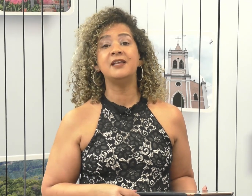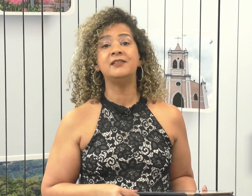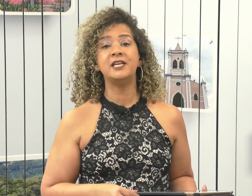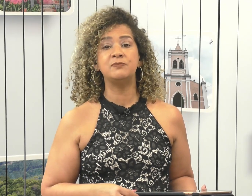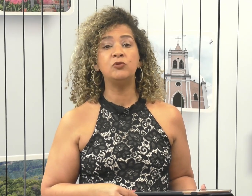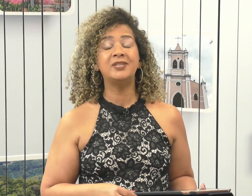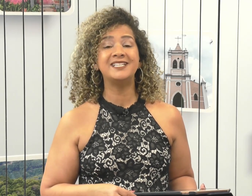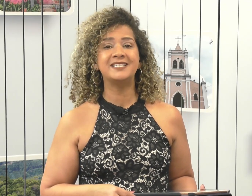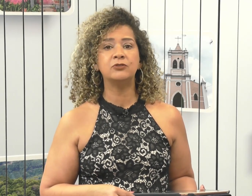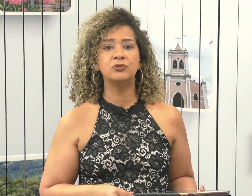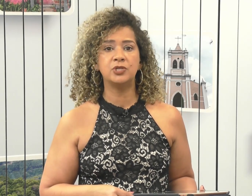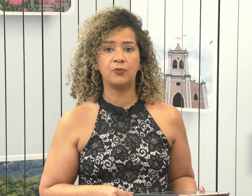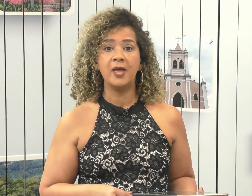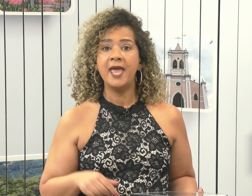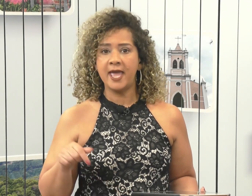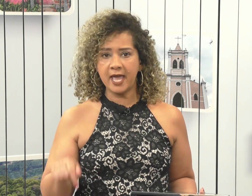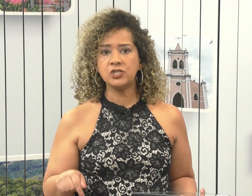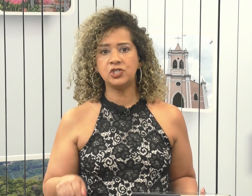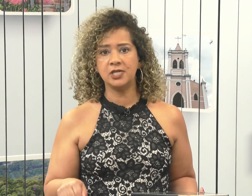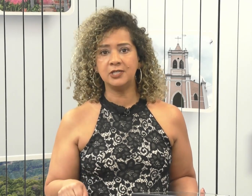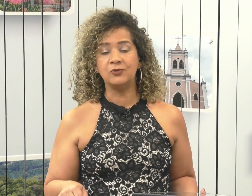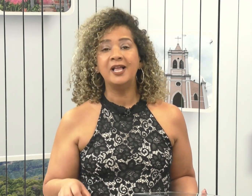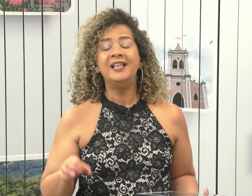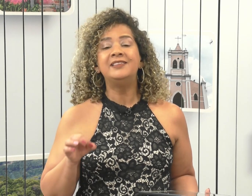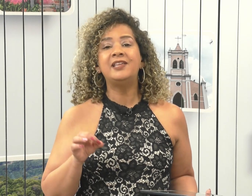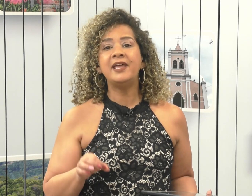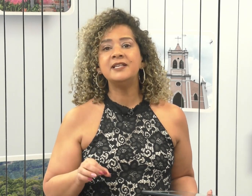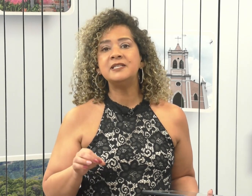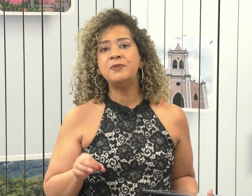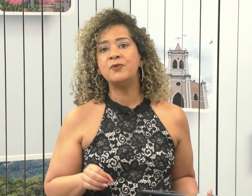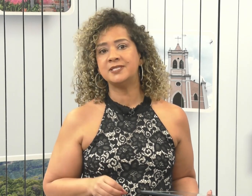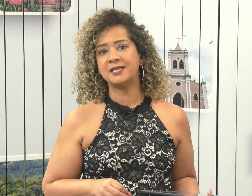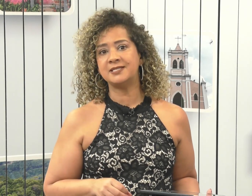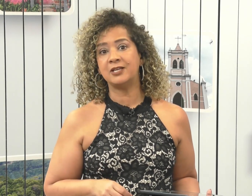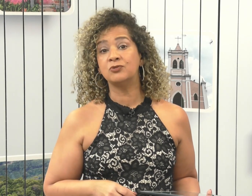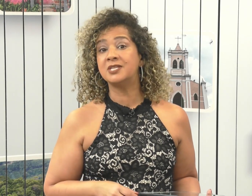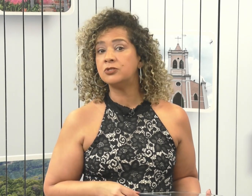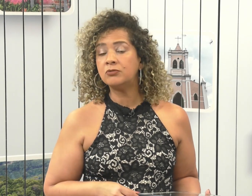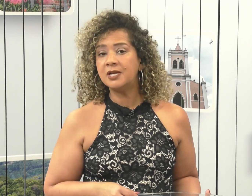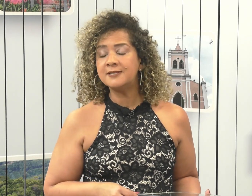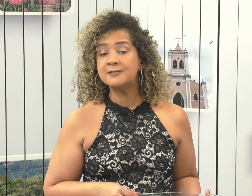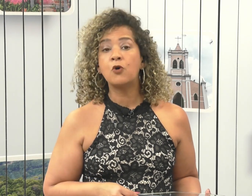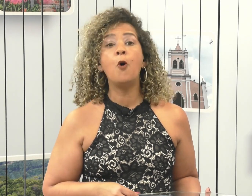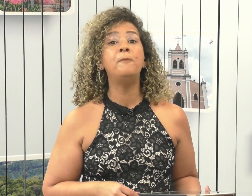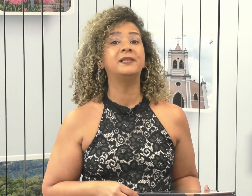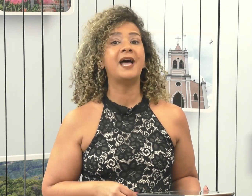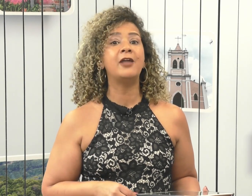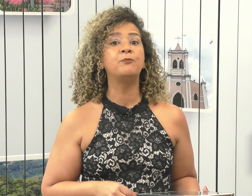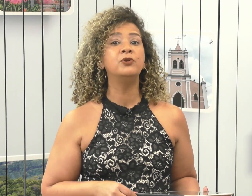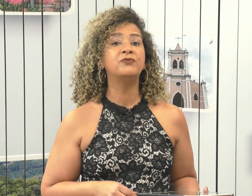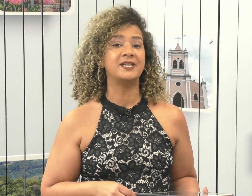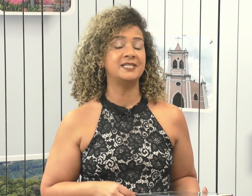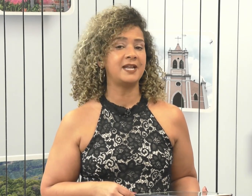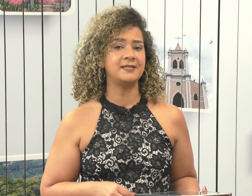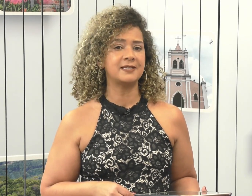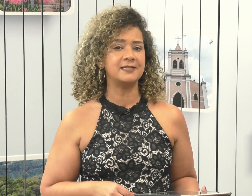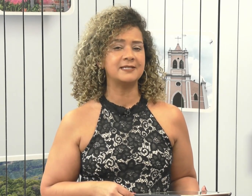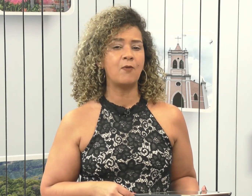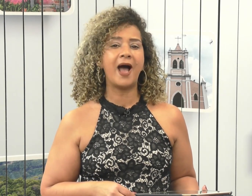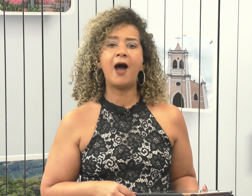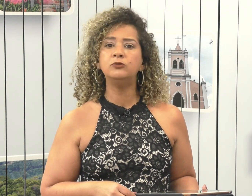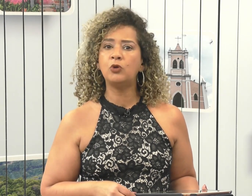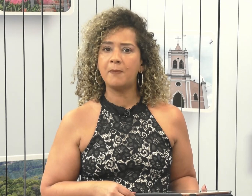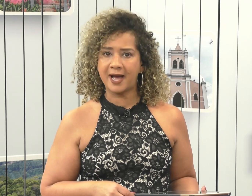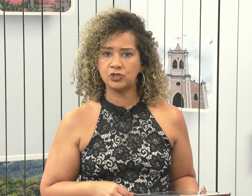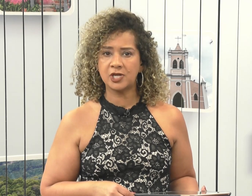de 63.301 este ano 13.700 estudantes optaram por fazer a